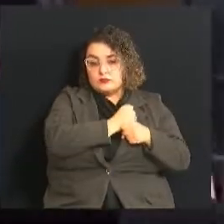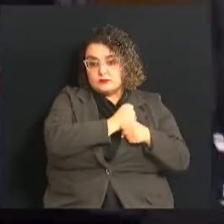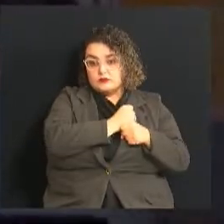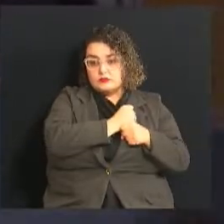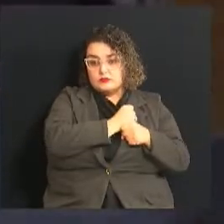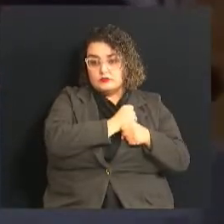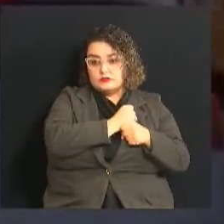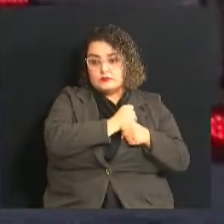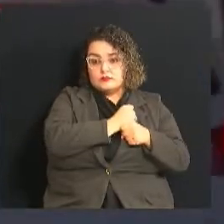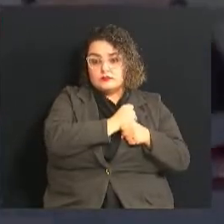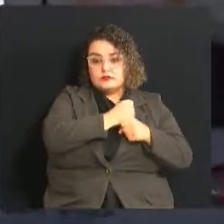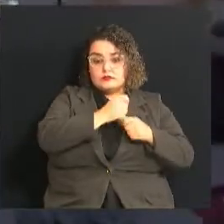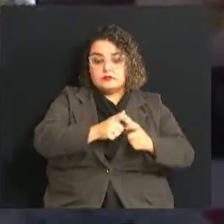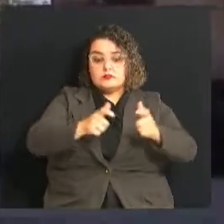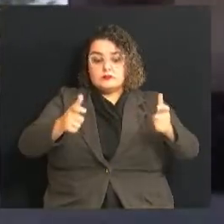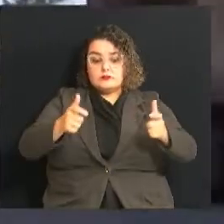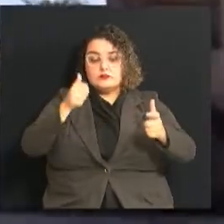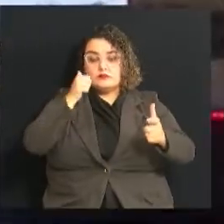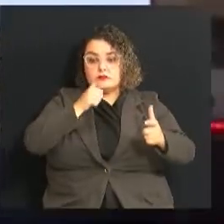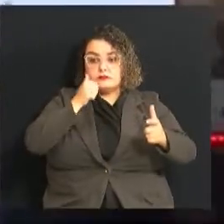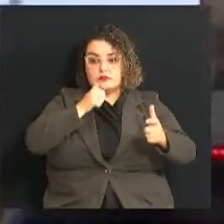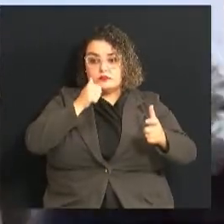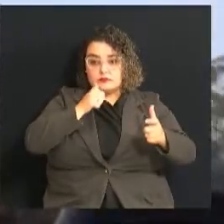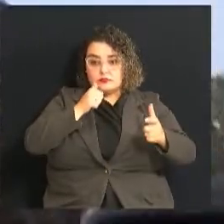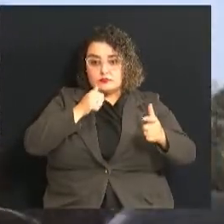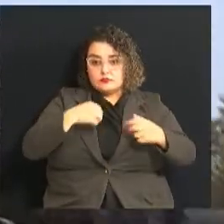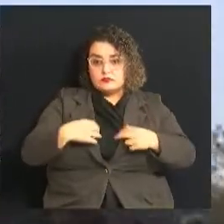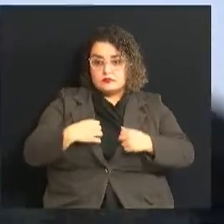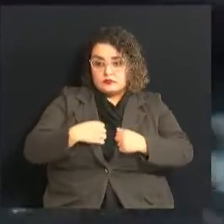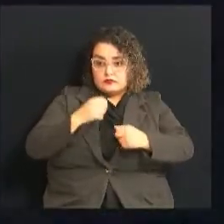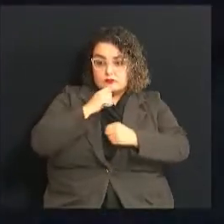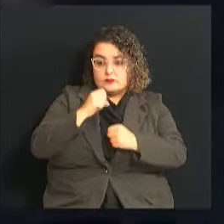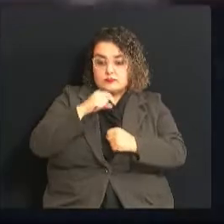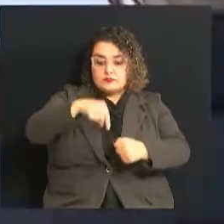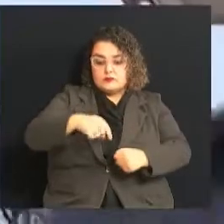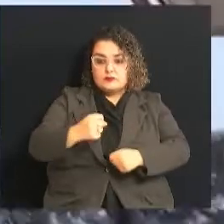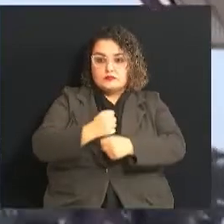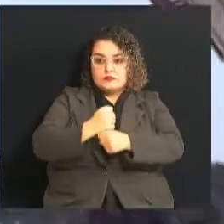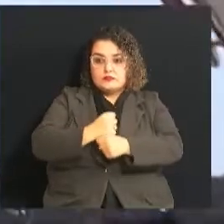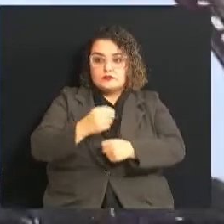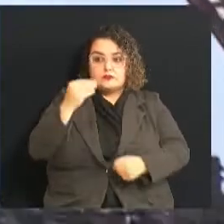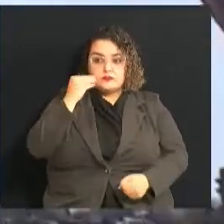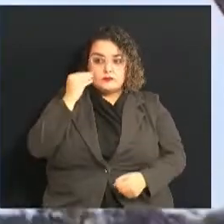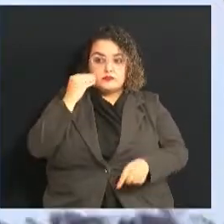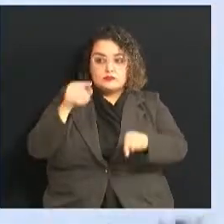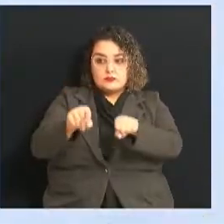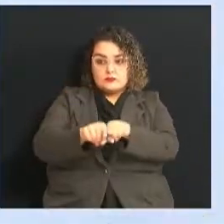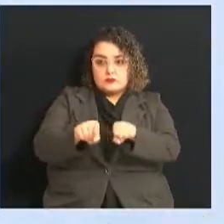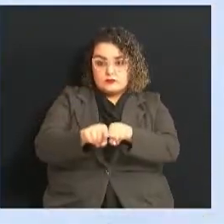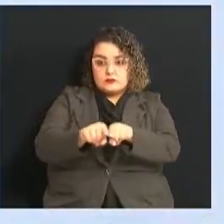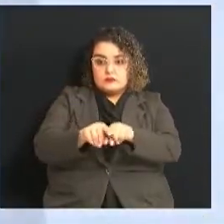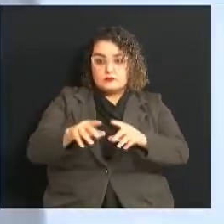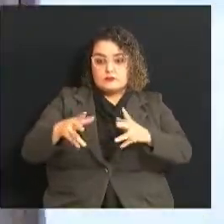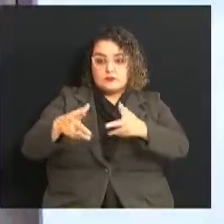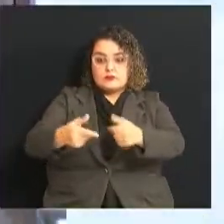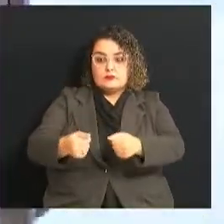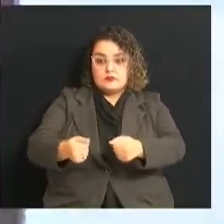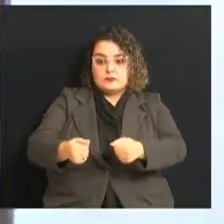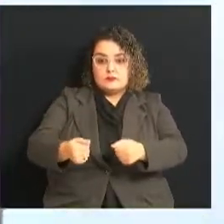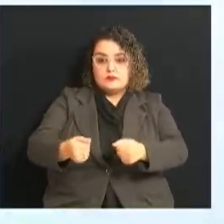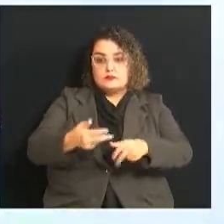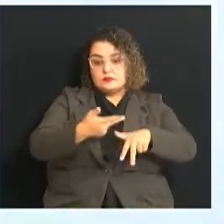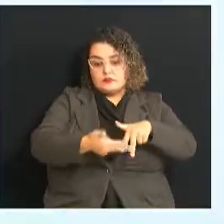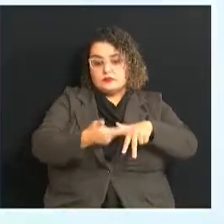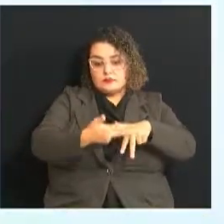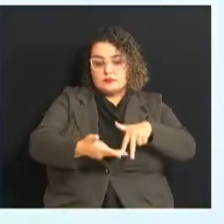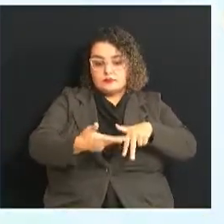tivemos uma cobertura maior de roupas femininas, então nesse ano aqui vamos tentar fazer também para todos os sexos, tá? Em bom estado, né,